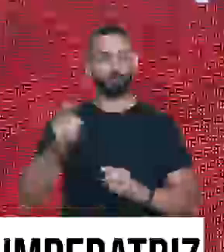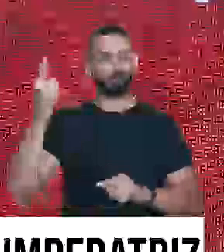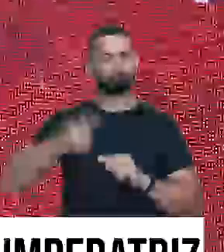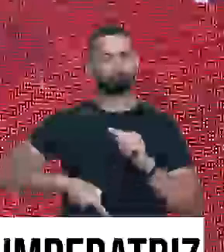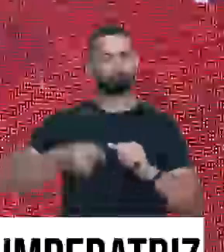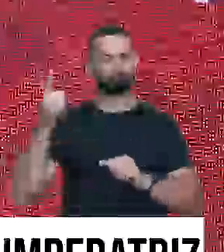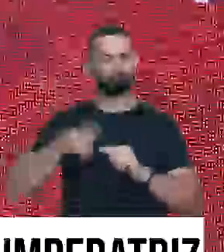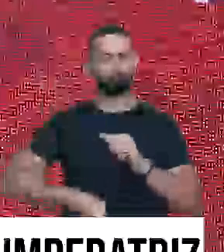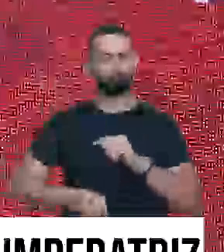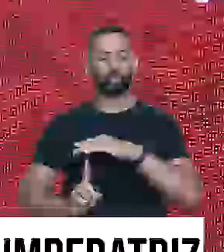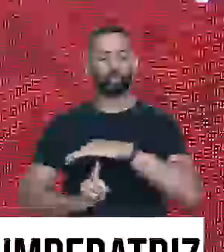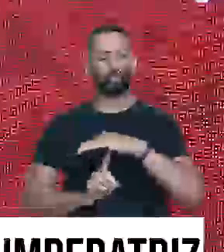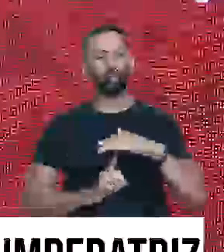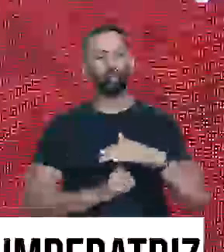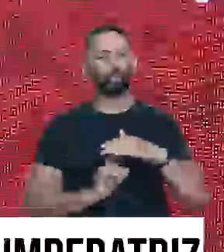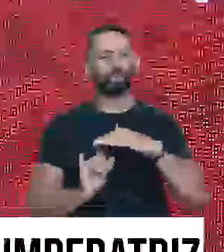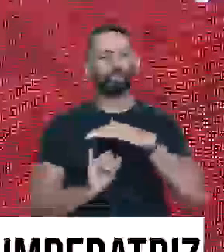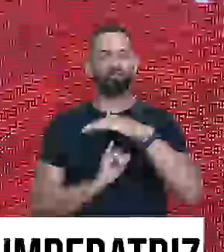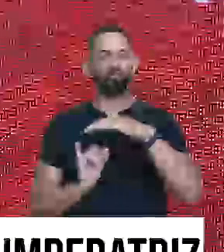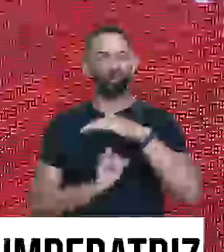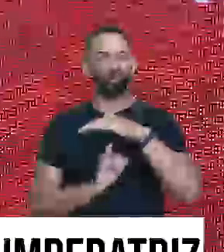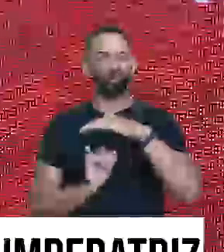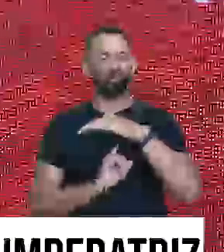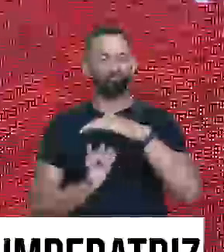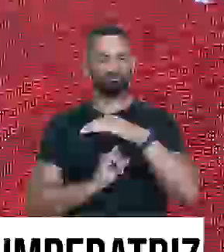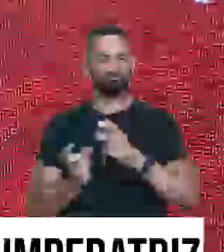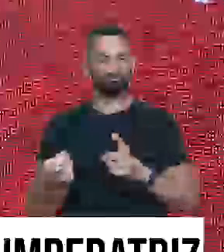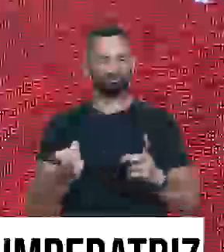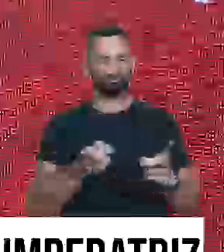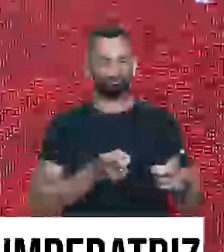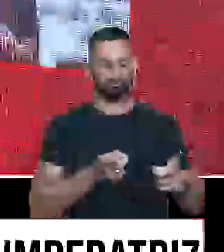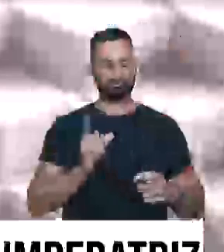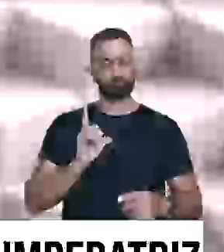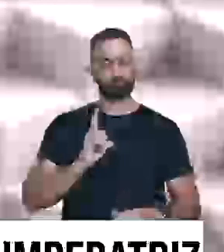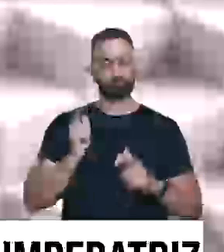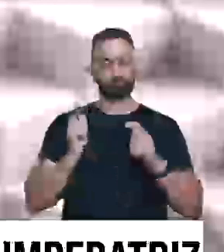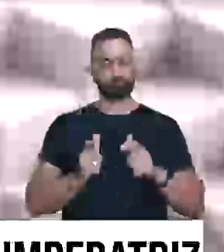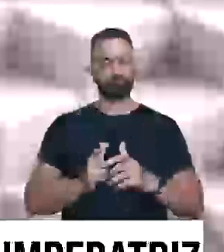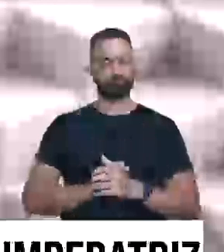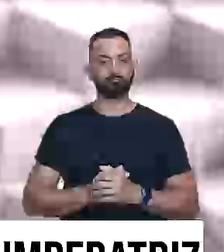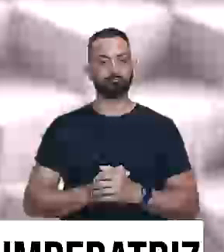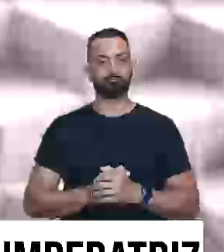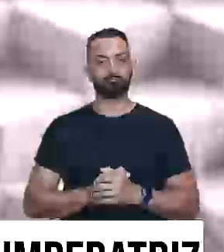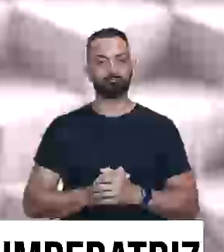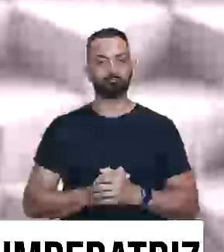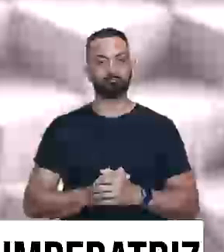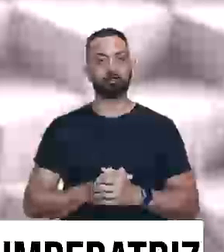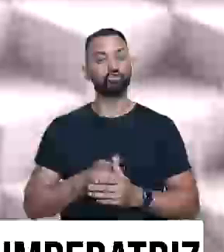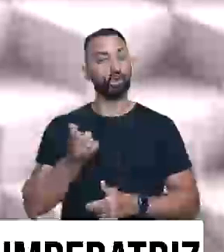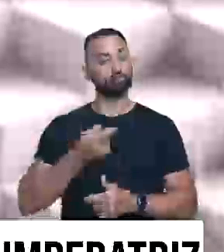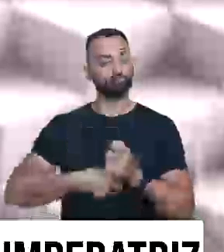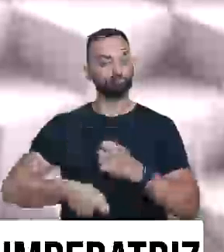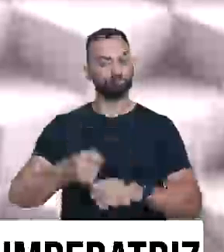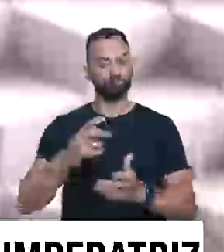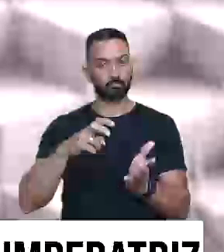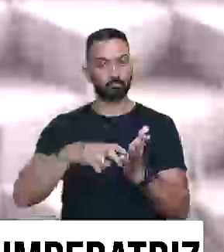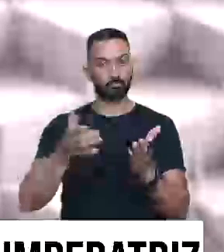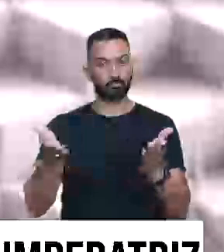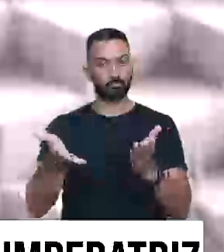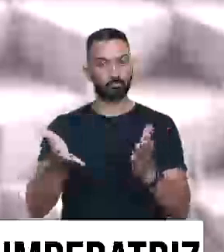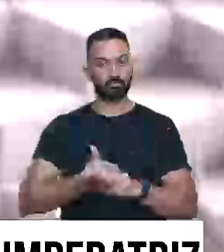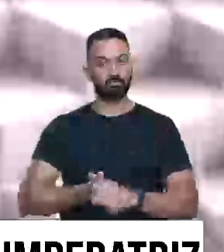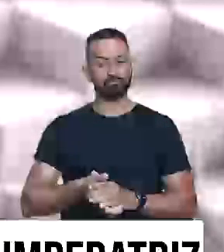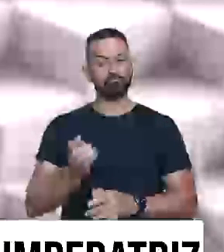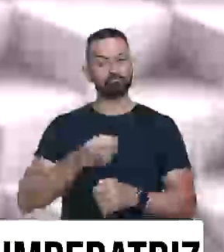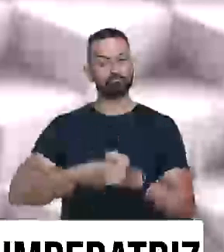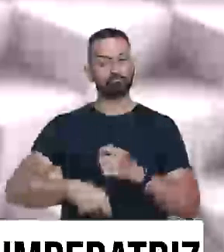para reprimir o comércio informal em pontos fixos, não é? Bom dia, Mônica. Bom dia para quem nos assiste. Isso mesmo. Olha, essa operação foi deflagrada na